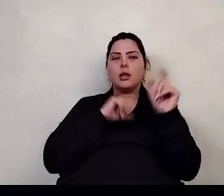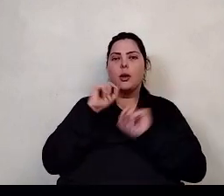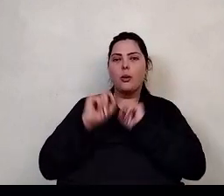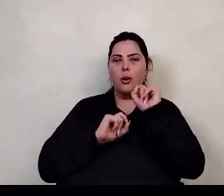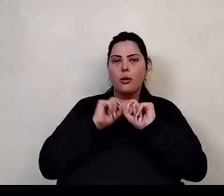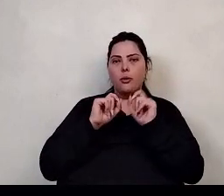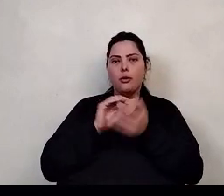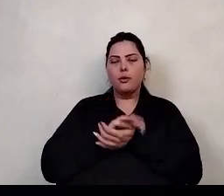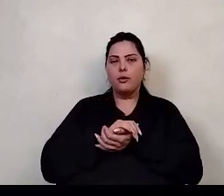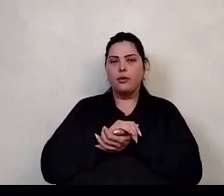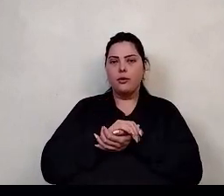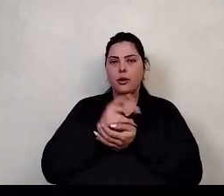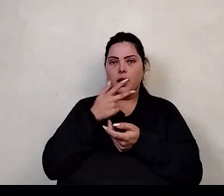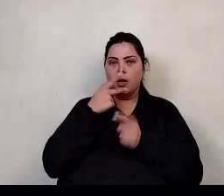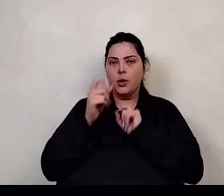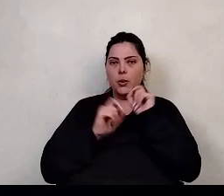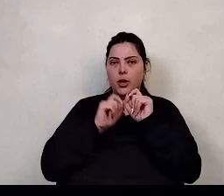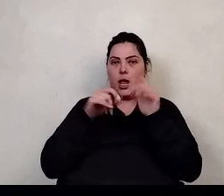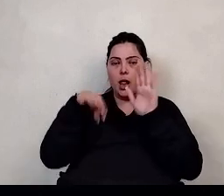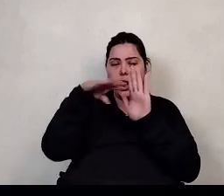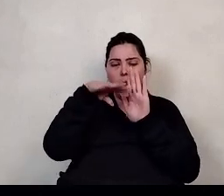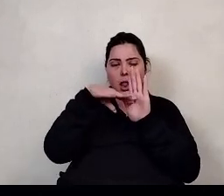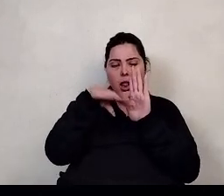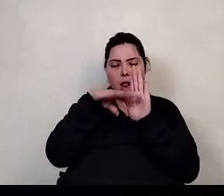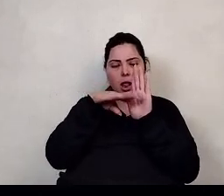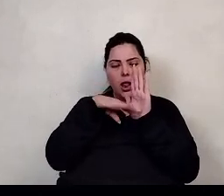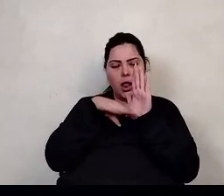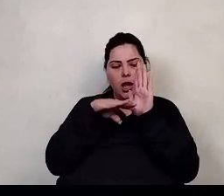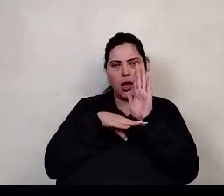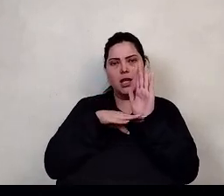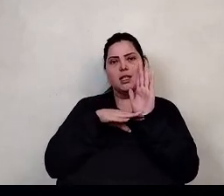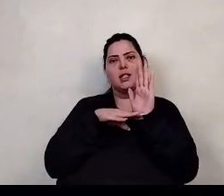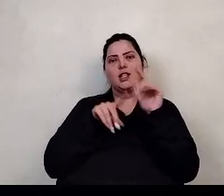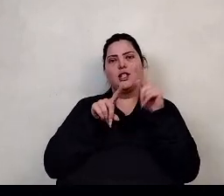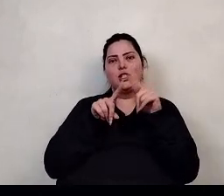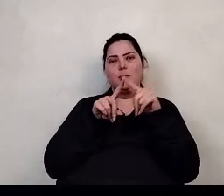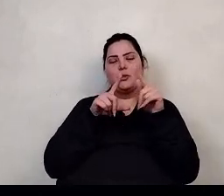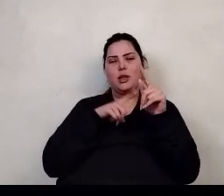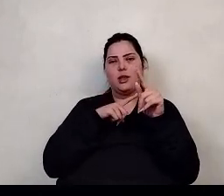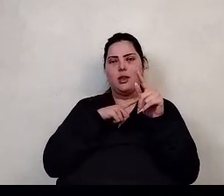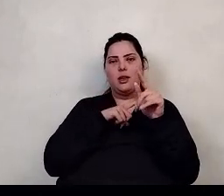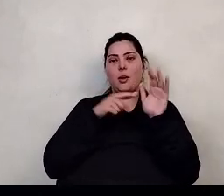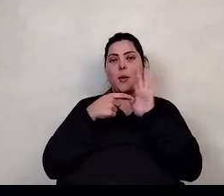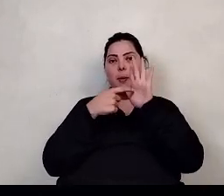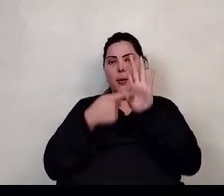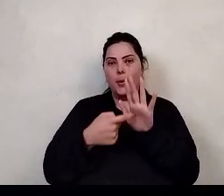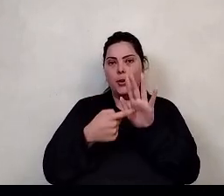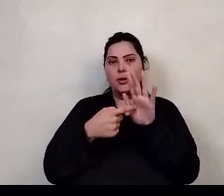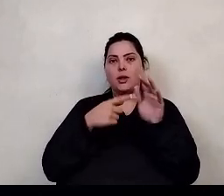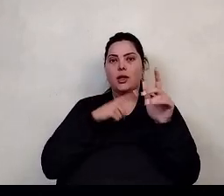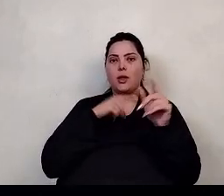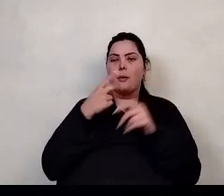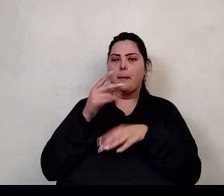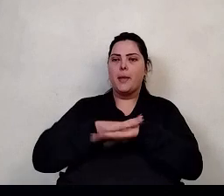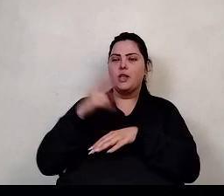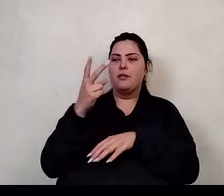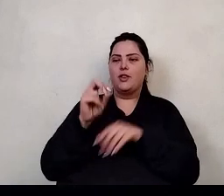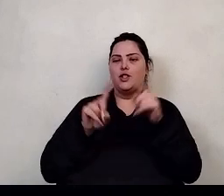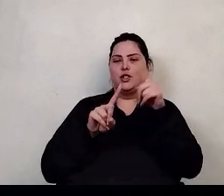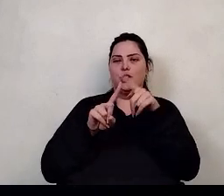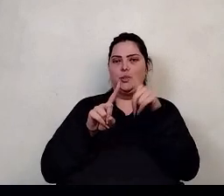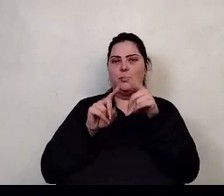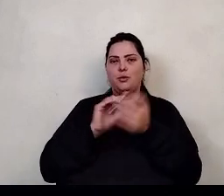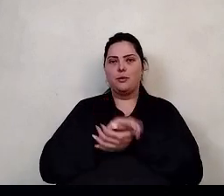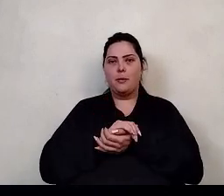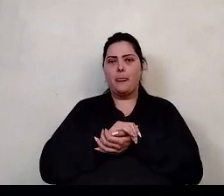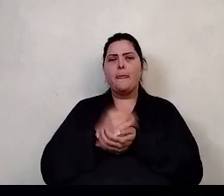naquela famosa lista de todos os tipos de testes que a gente tem. E quando a gente mostra isso, a gente tem mais de 20 tipos de testes, vem uma pergunta: